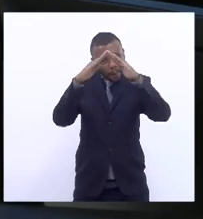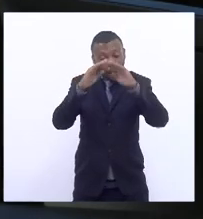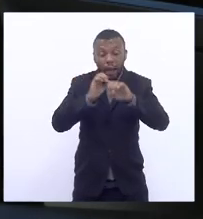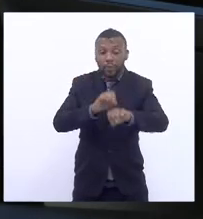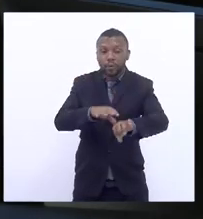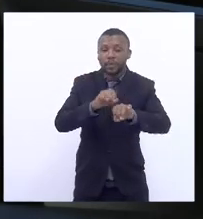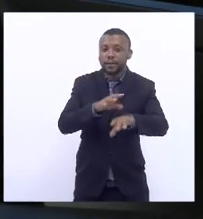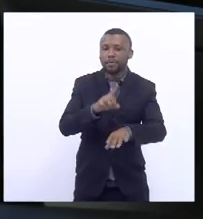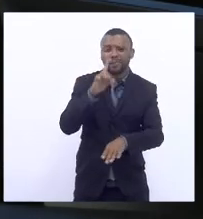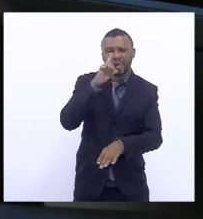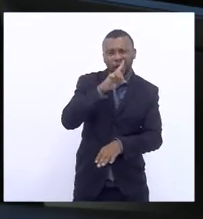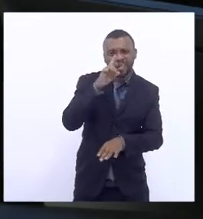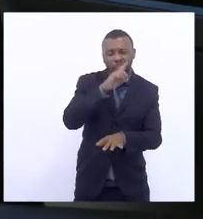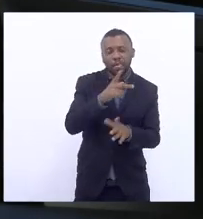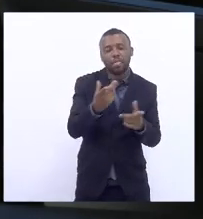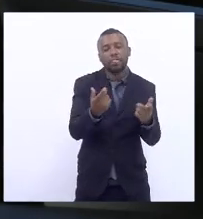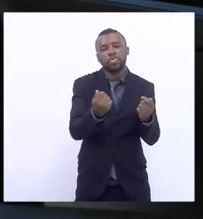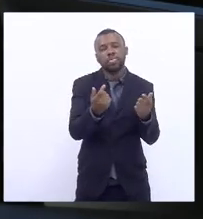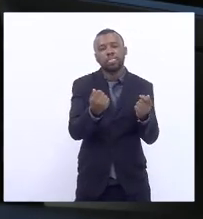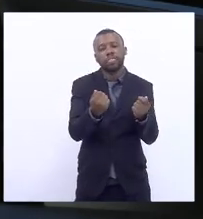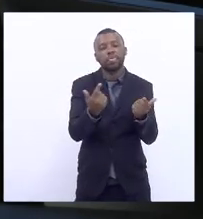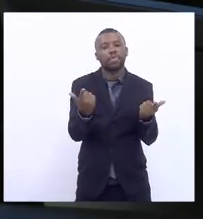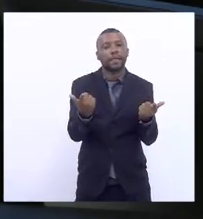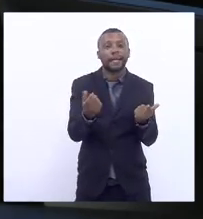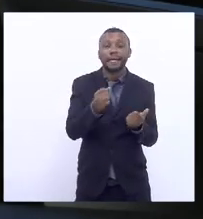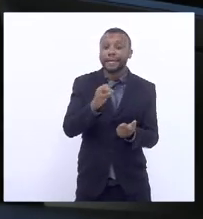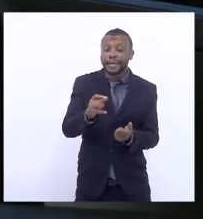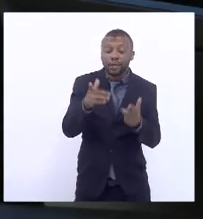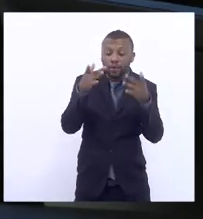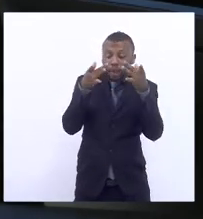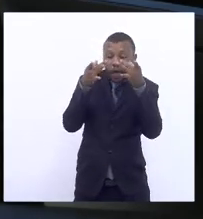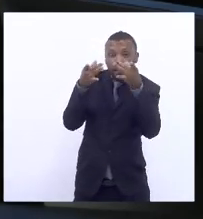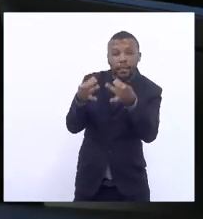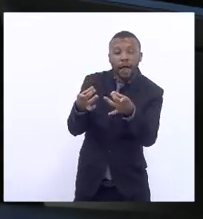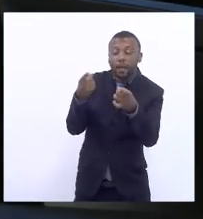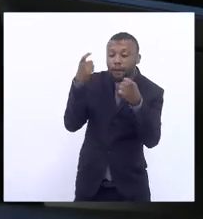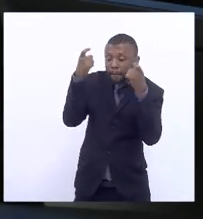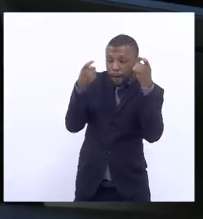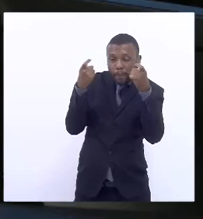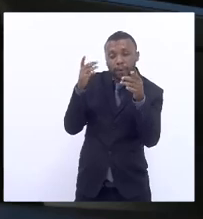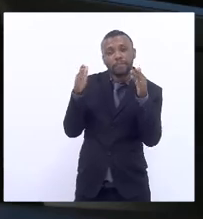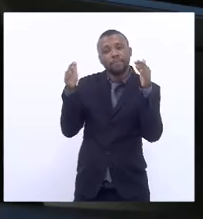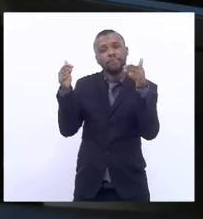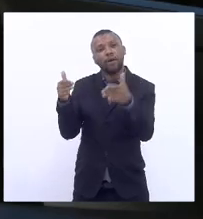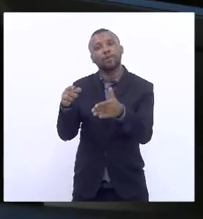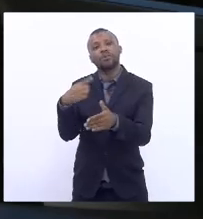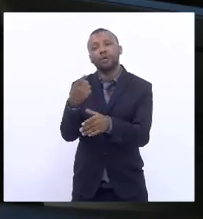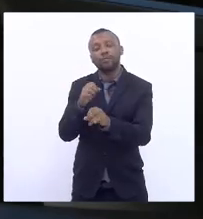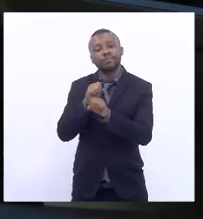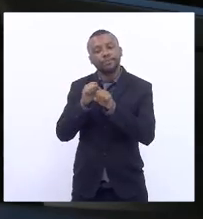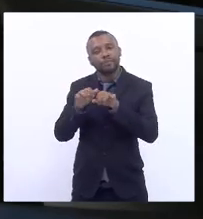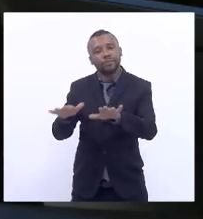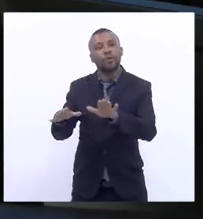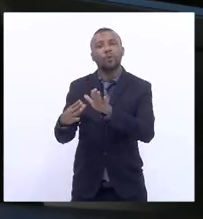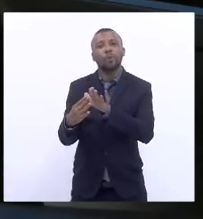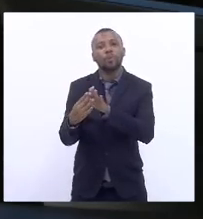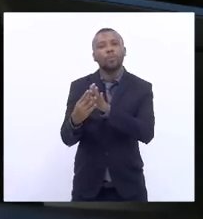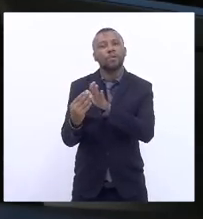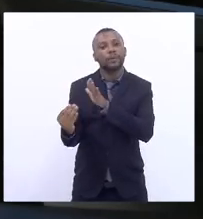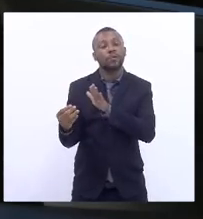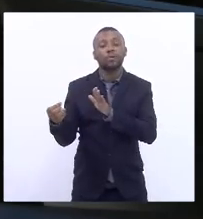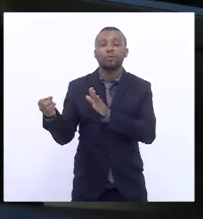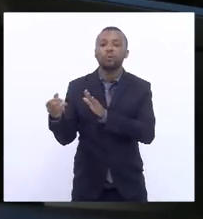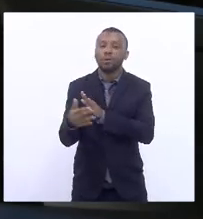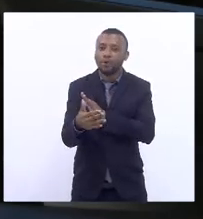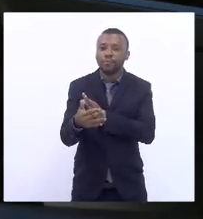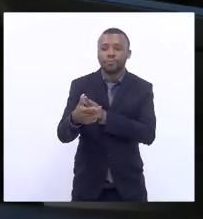os seus esforços estéreis, se não nos preocupamos também de difundir um novo modelo relativo ao ser humano,